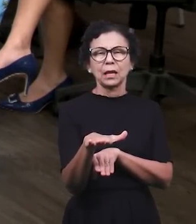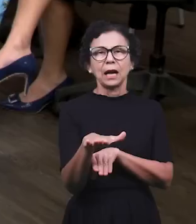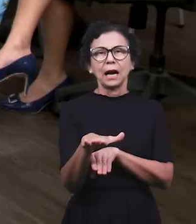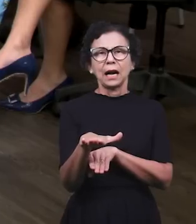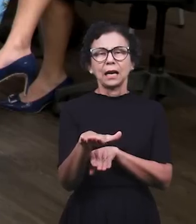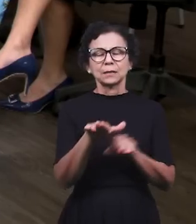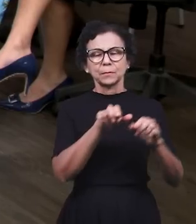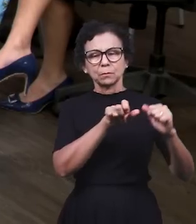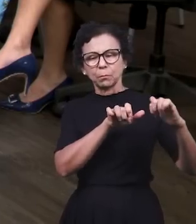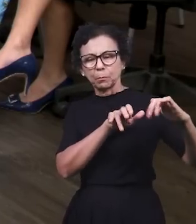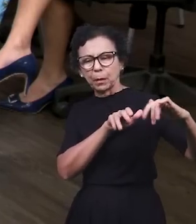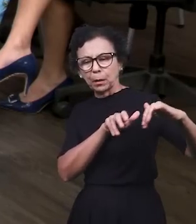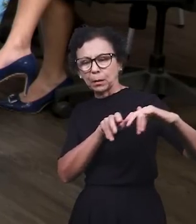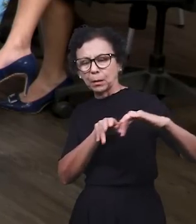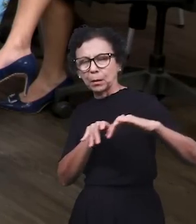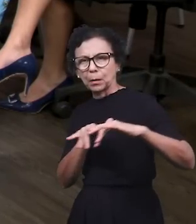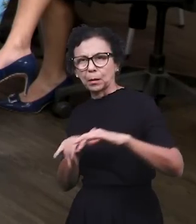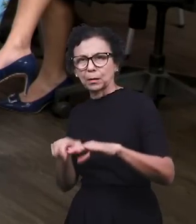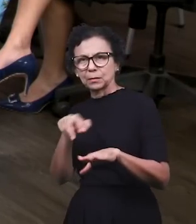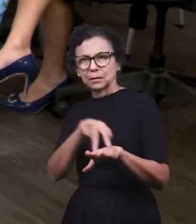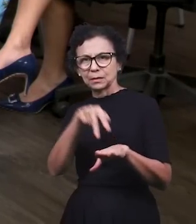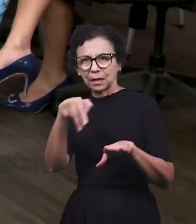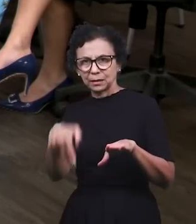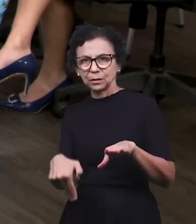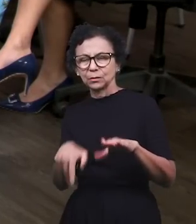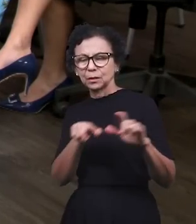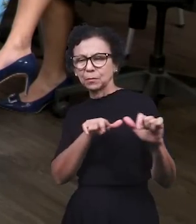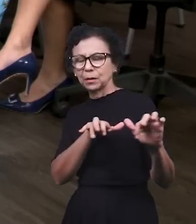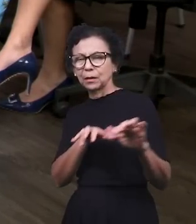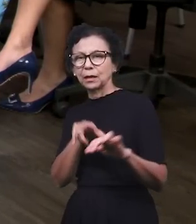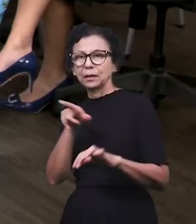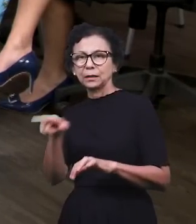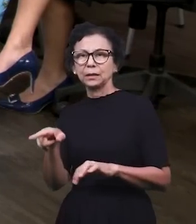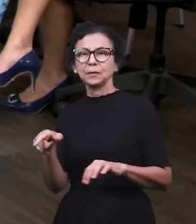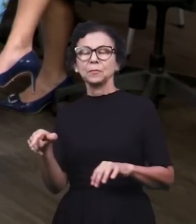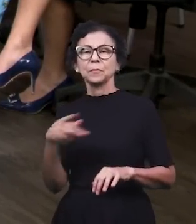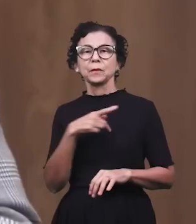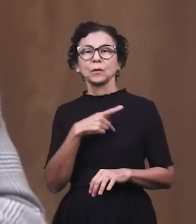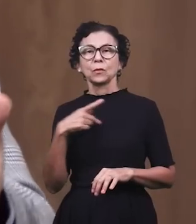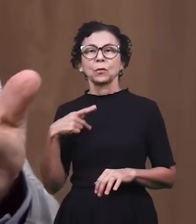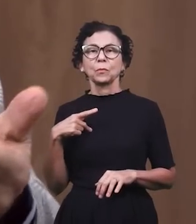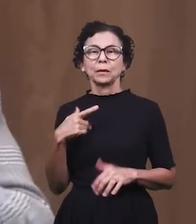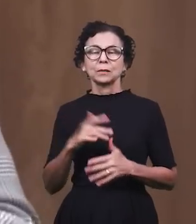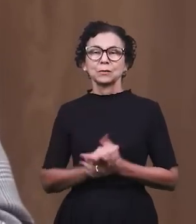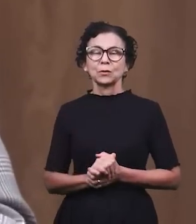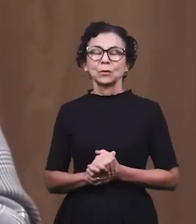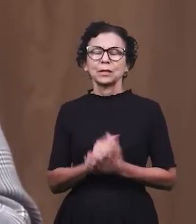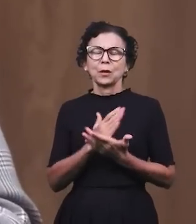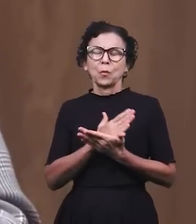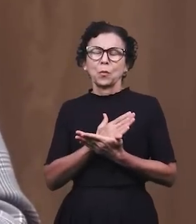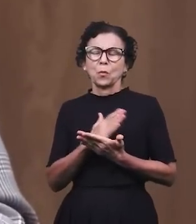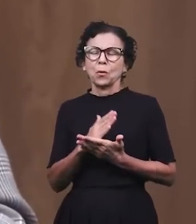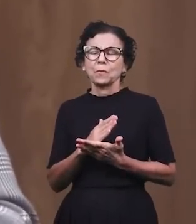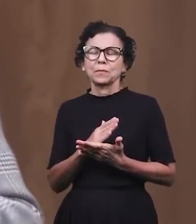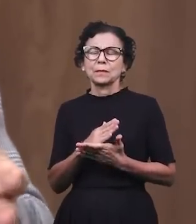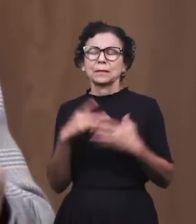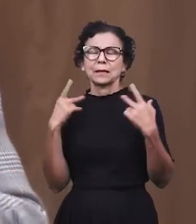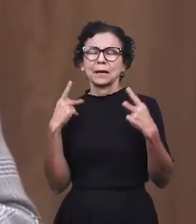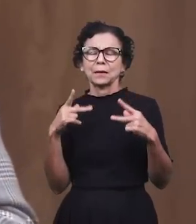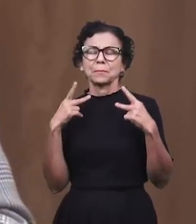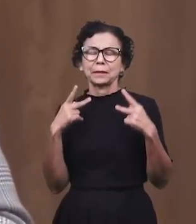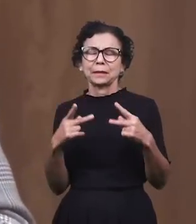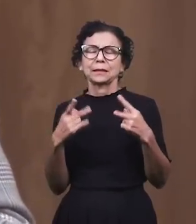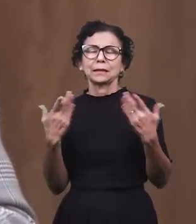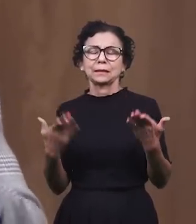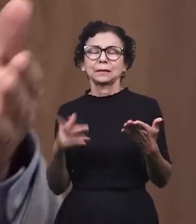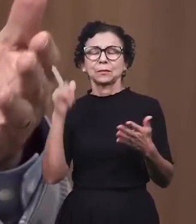na frente, né? Ele tinha acabado de ler o texto da Bíblia. Ele, pois é, irmãos, a paz do Senhor, é o texto